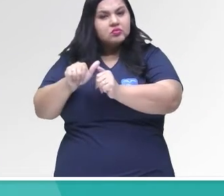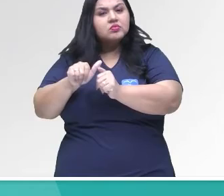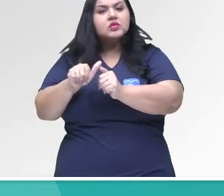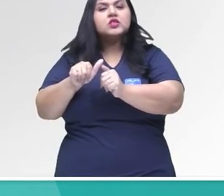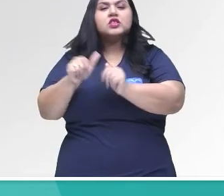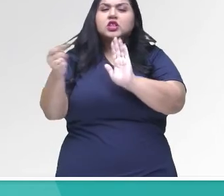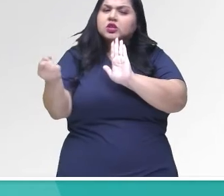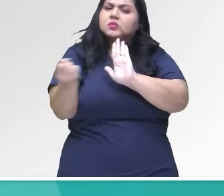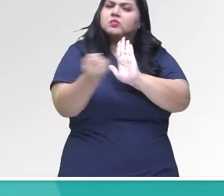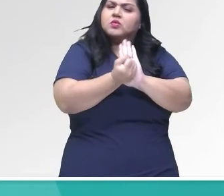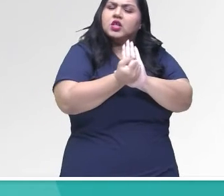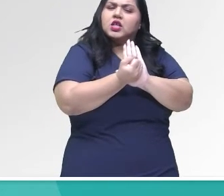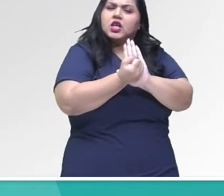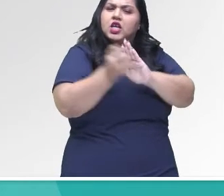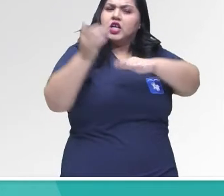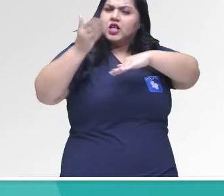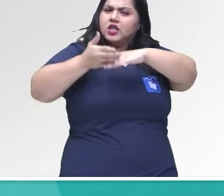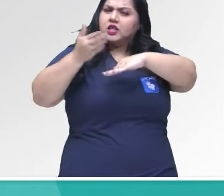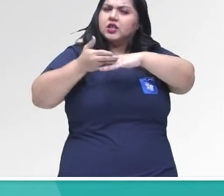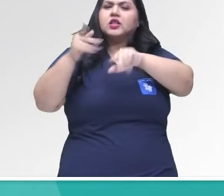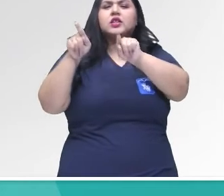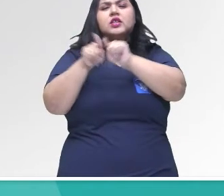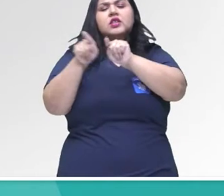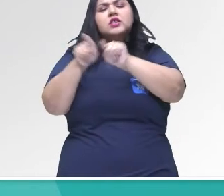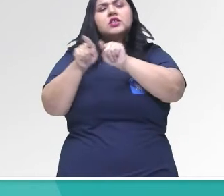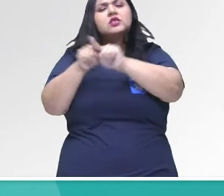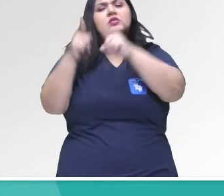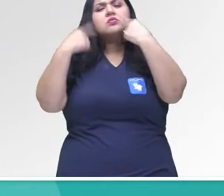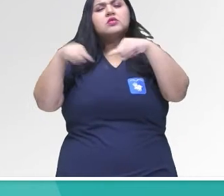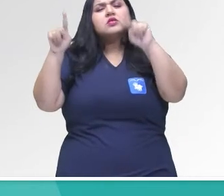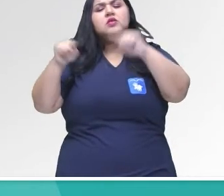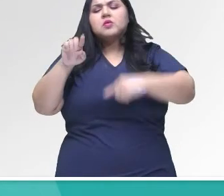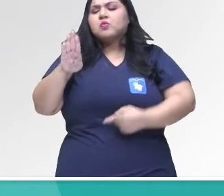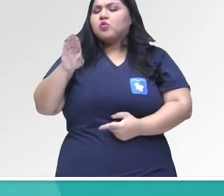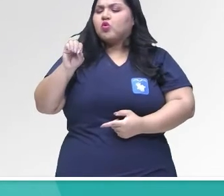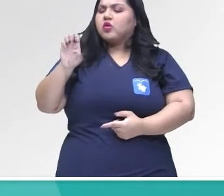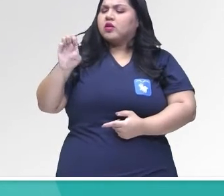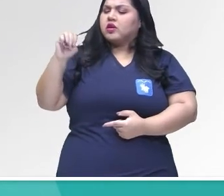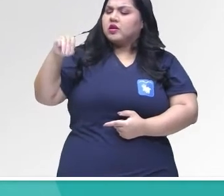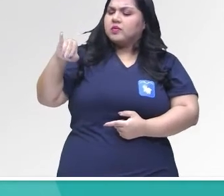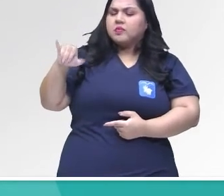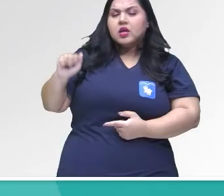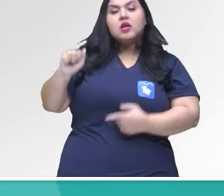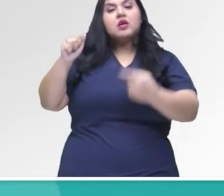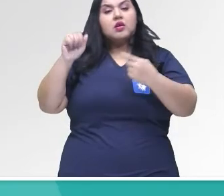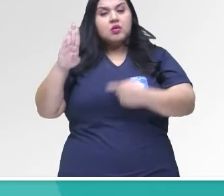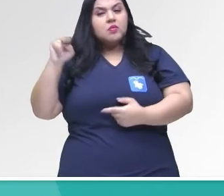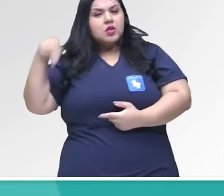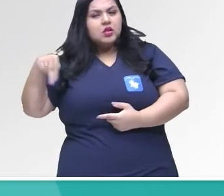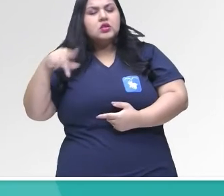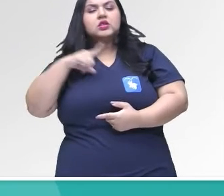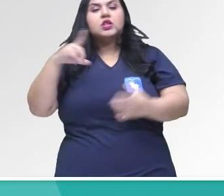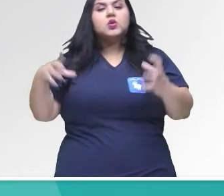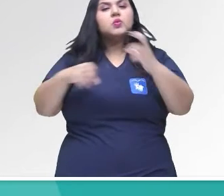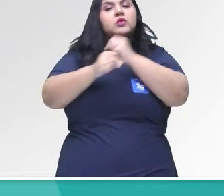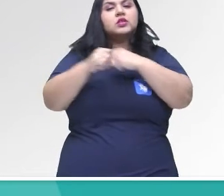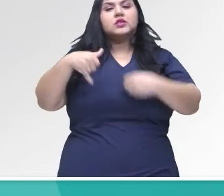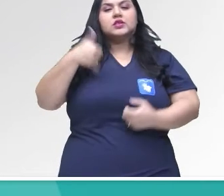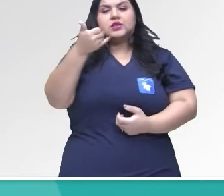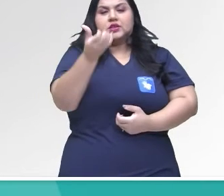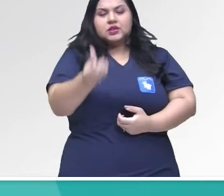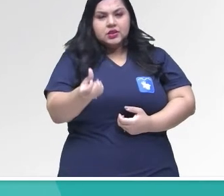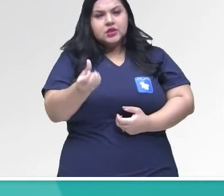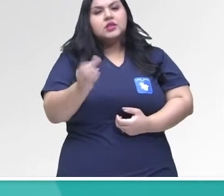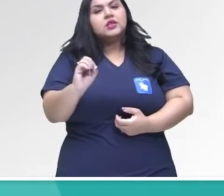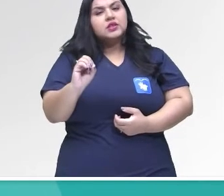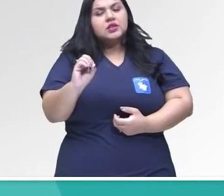da modernidade e trilha sonora da boemia daquela época. A Bossa Nova completa 60 anos, como nós falamos, 60